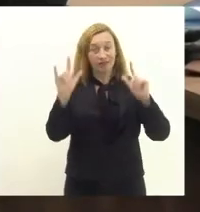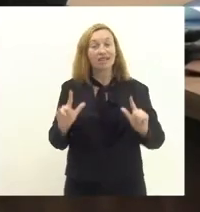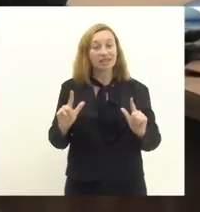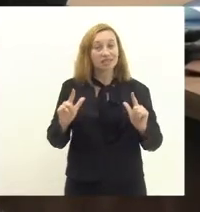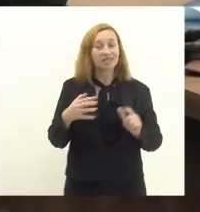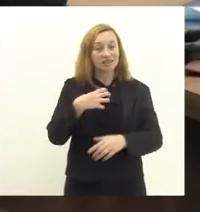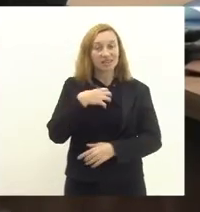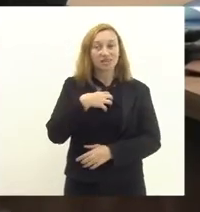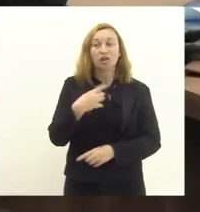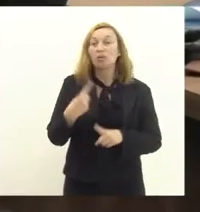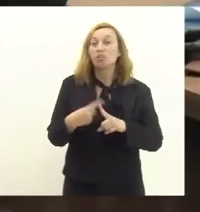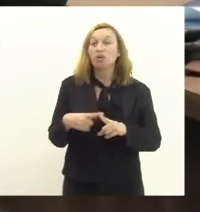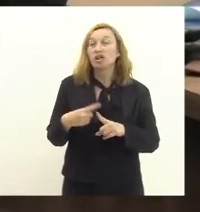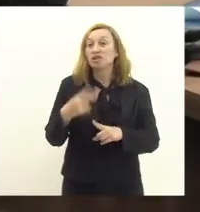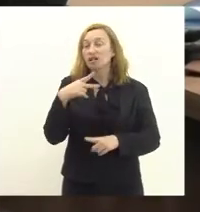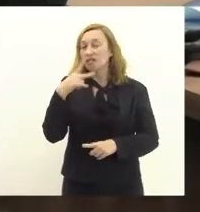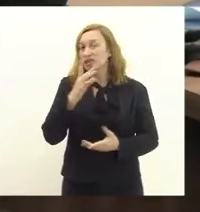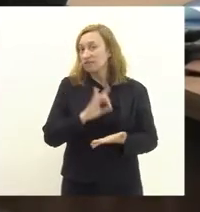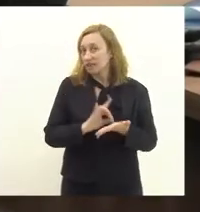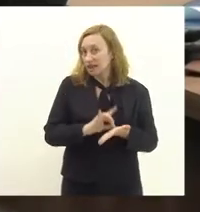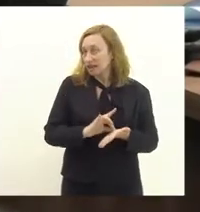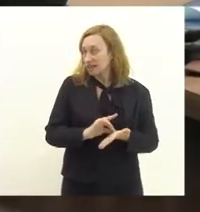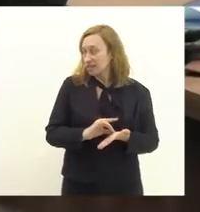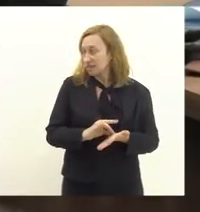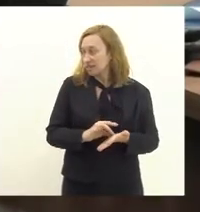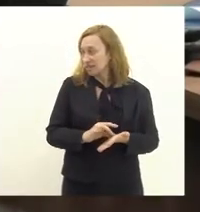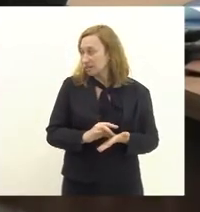isso. Porque nós estamos falando, na verdade,